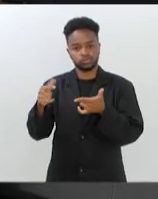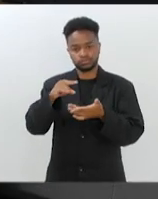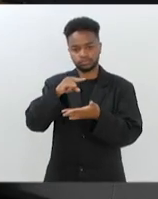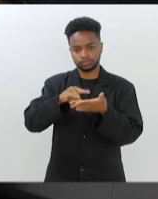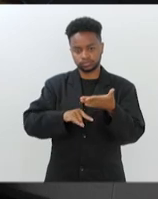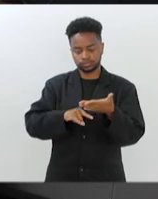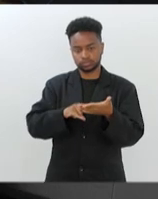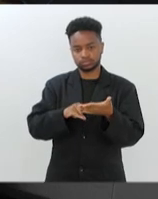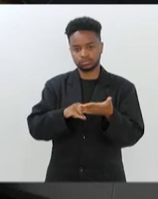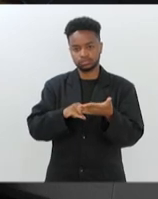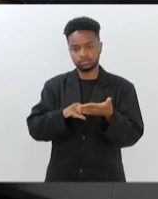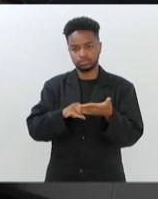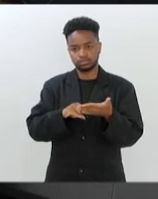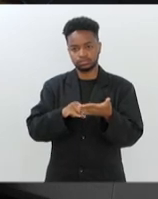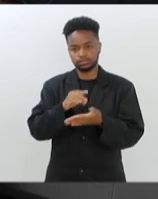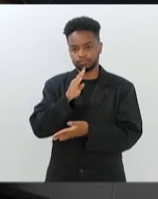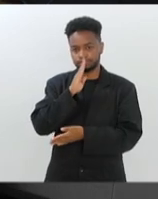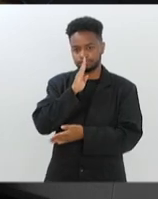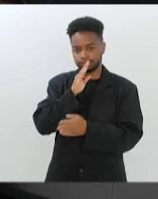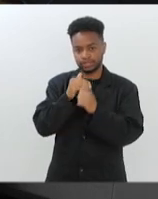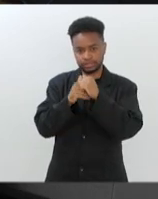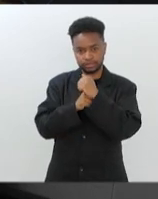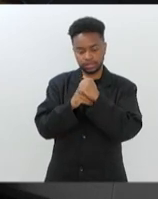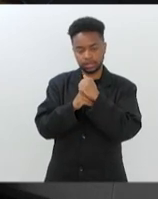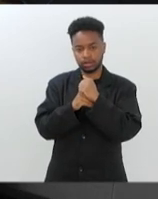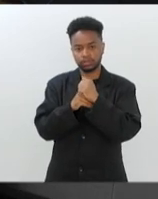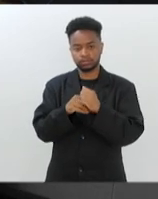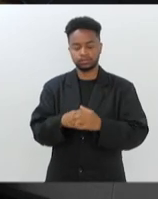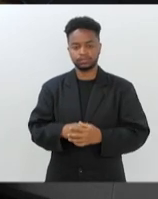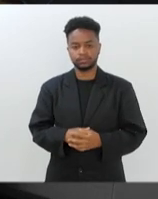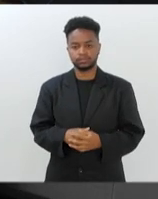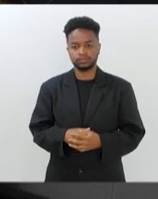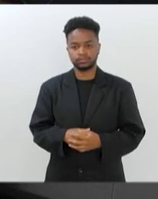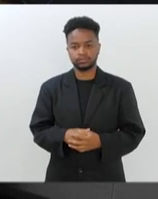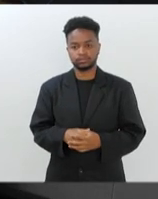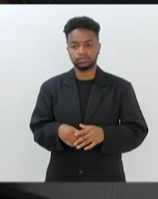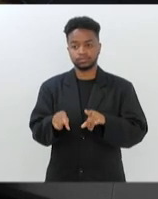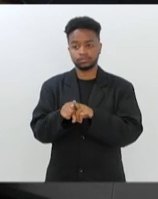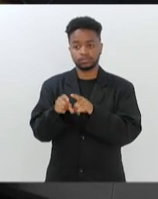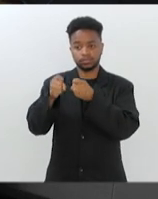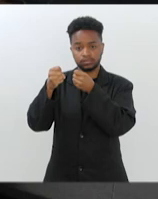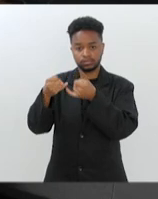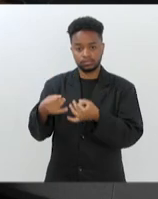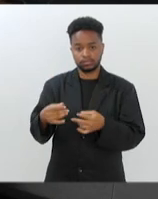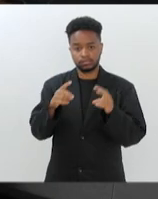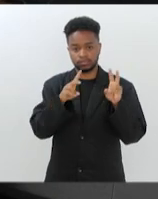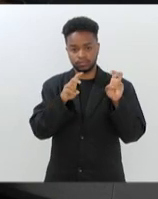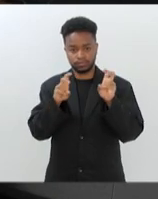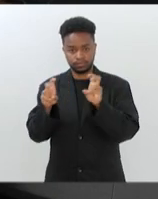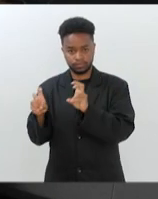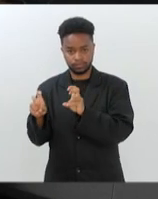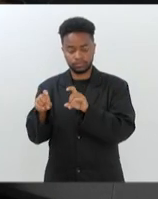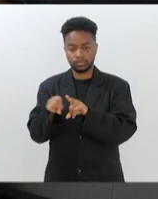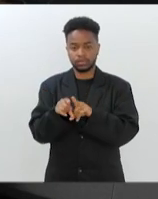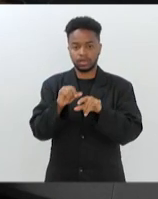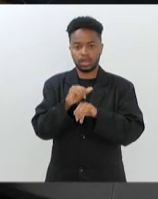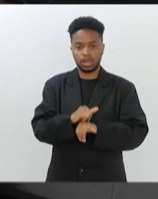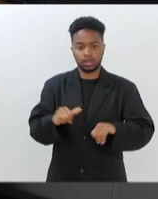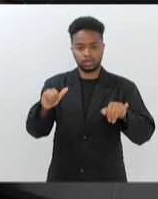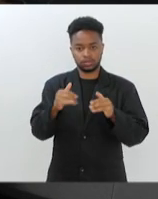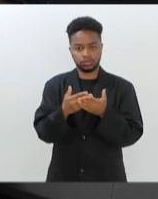estão em sigilo enfim prestar alguns esclarecimentos e dizer